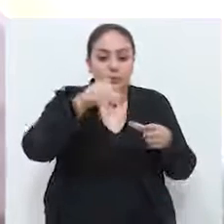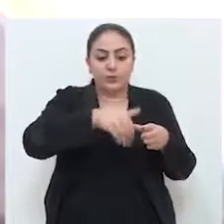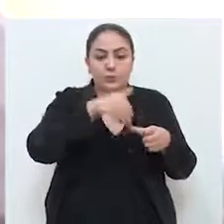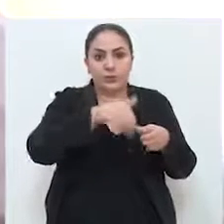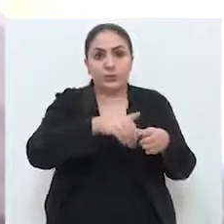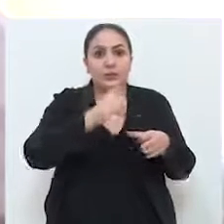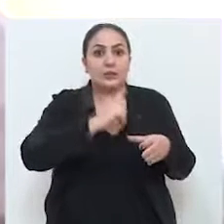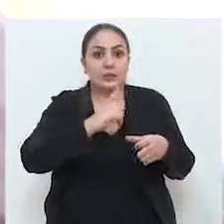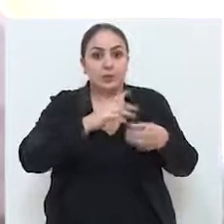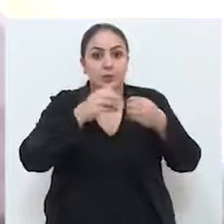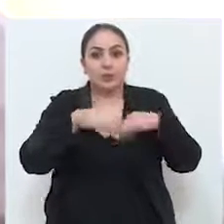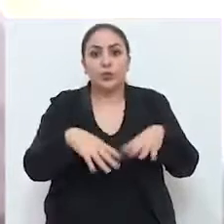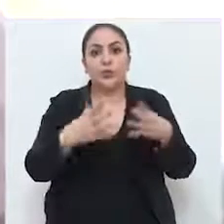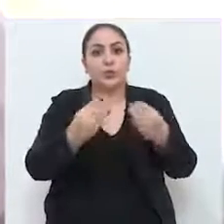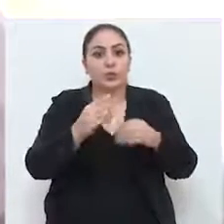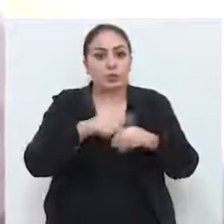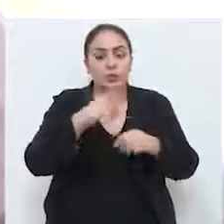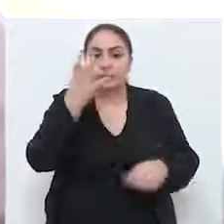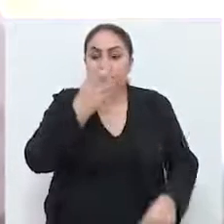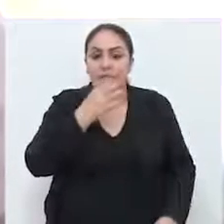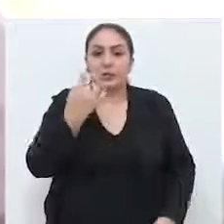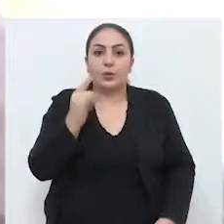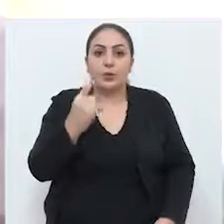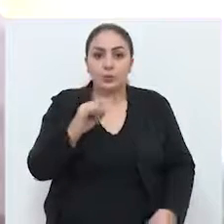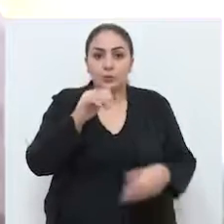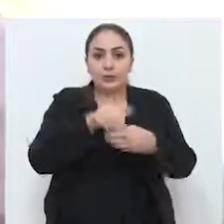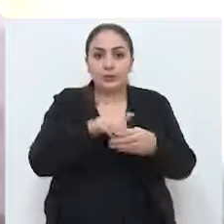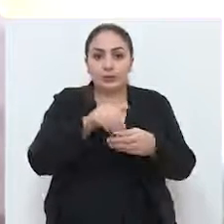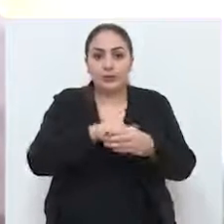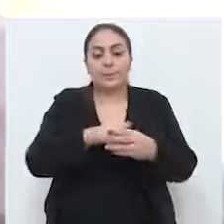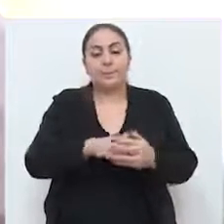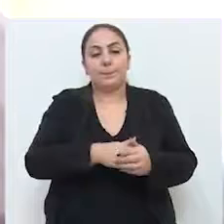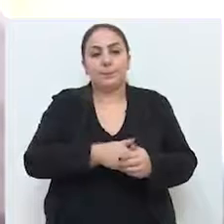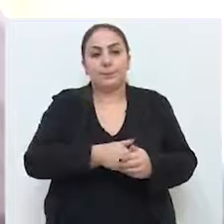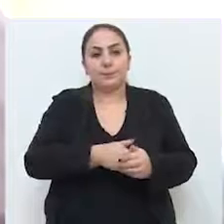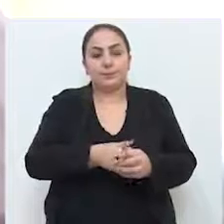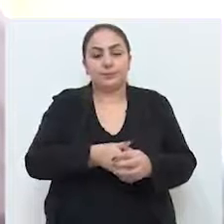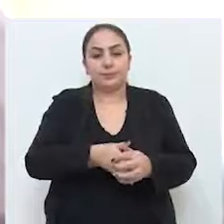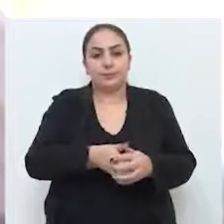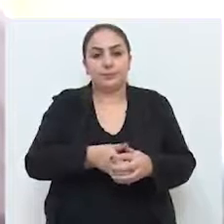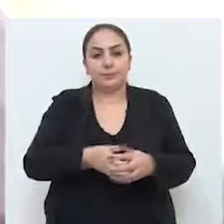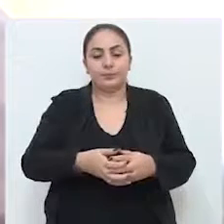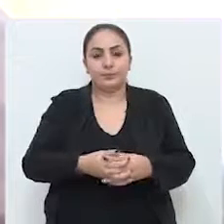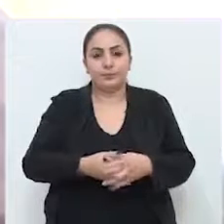urnas eleitorais, o qual foi prejudicado muito severamente na última eleição,